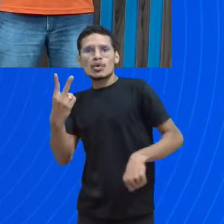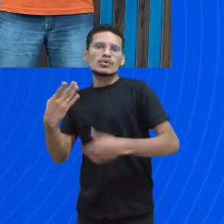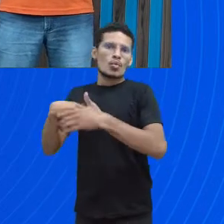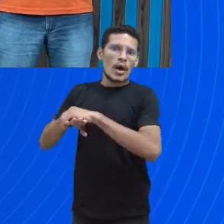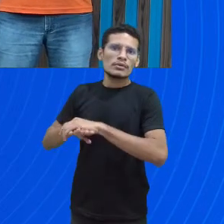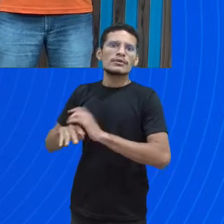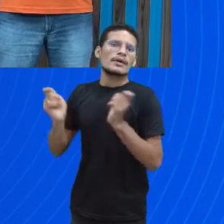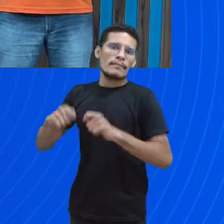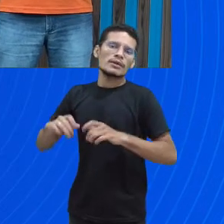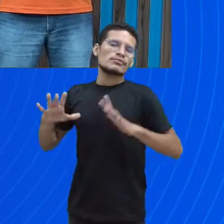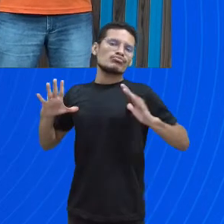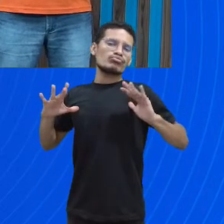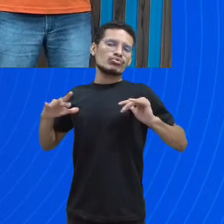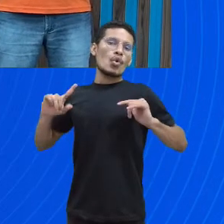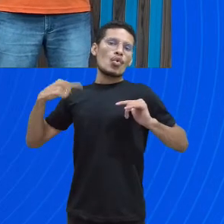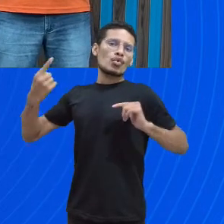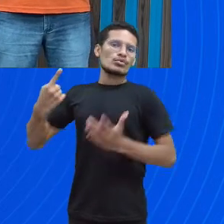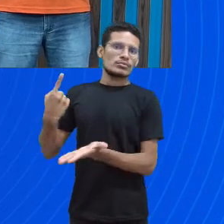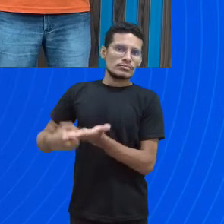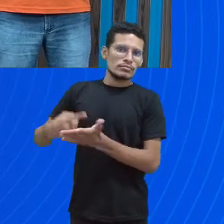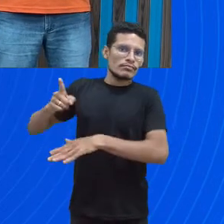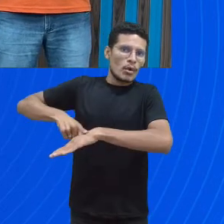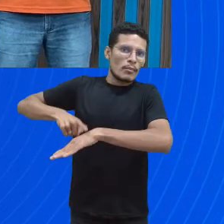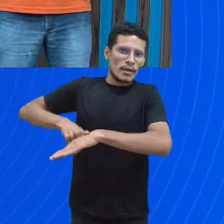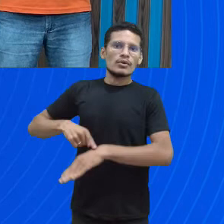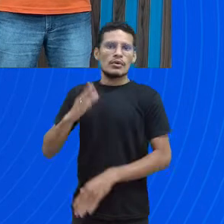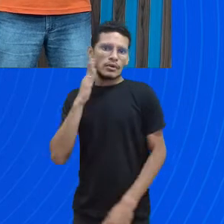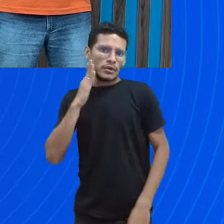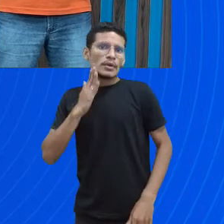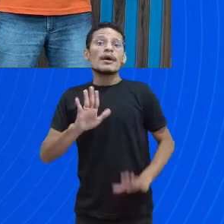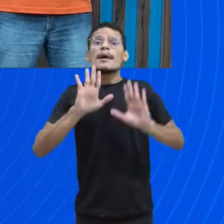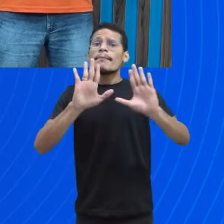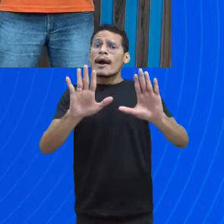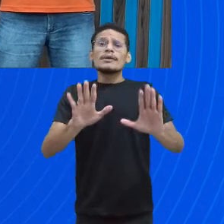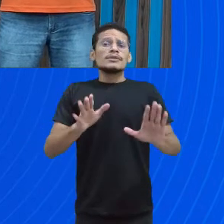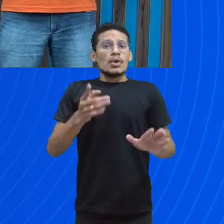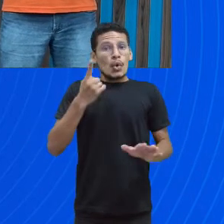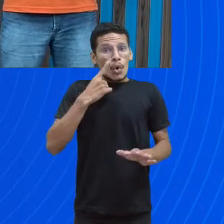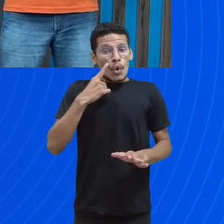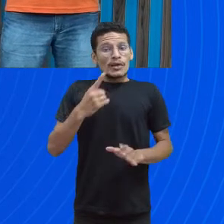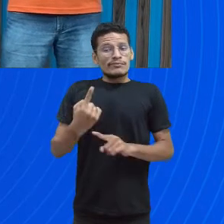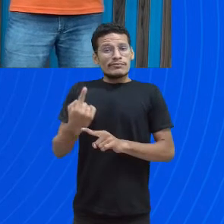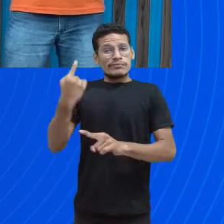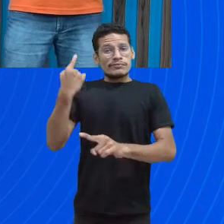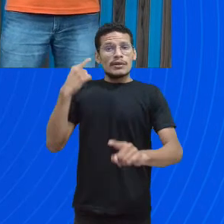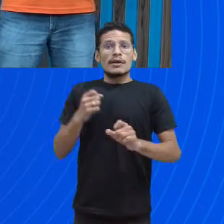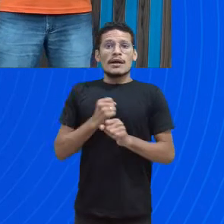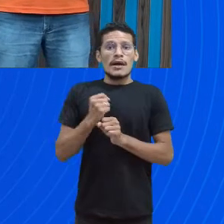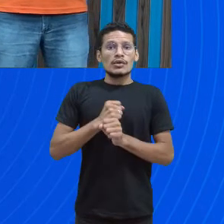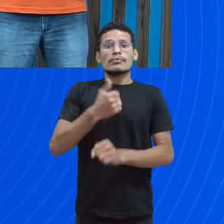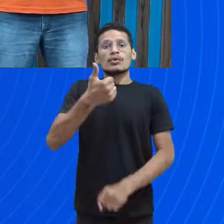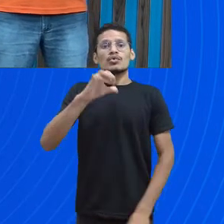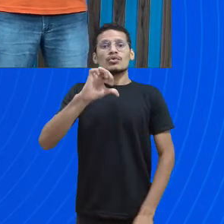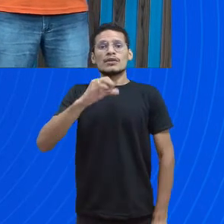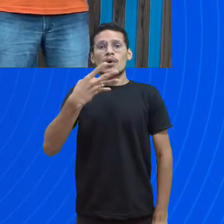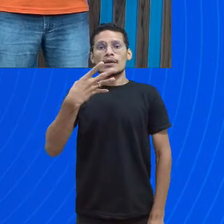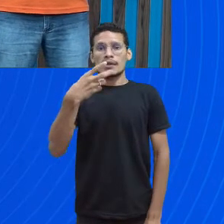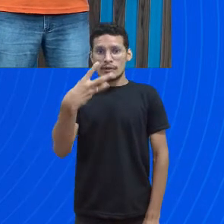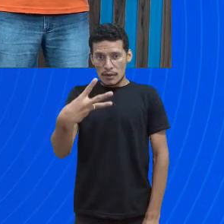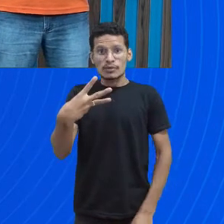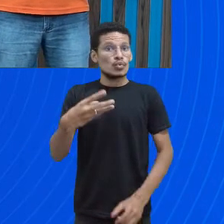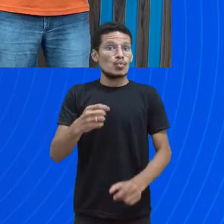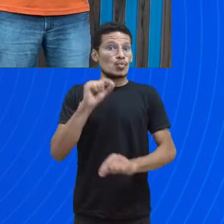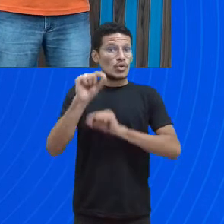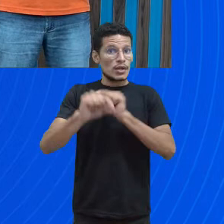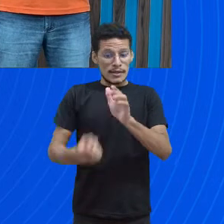mais ou menos desse modo que a coisa vai, né, caminhando. Mas, de qualquer forma, lá desde 1943, que o estabelecimento de